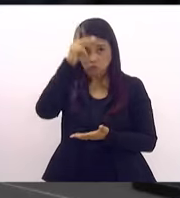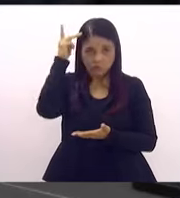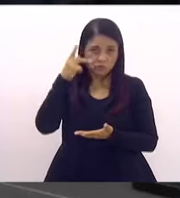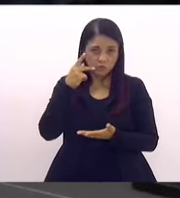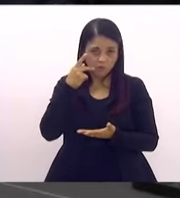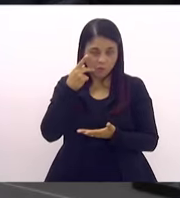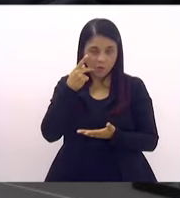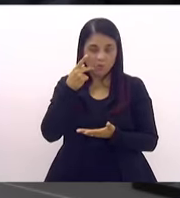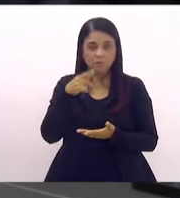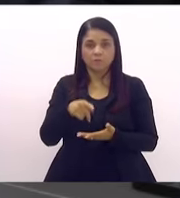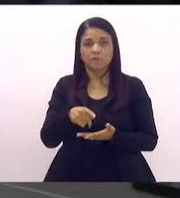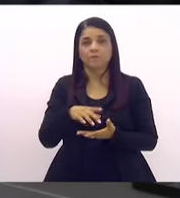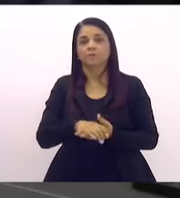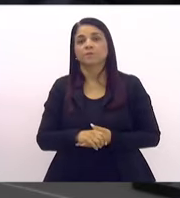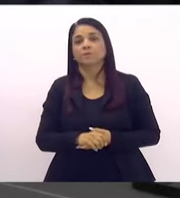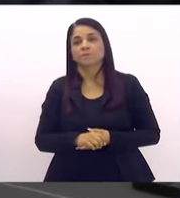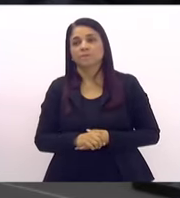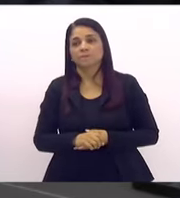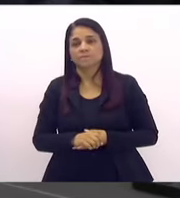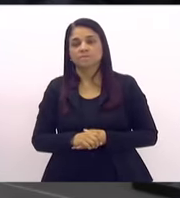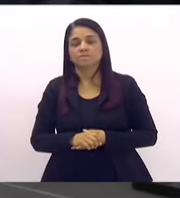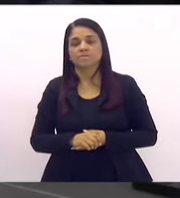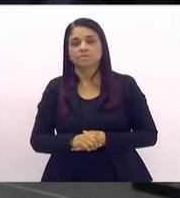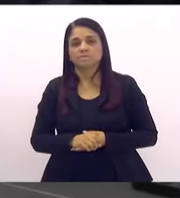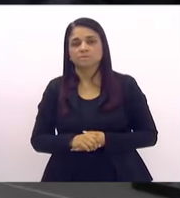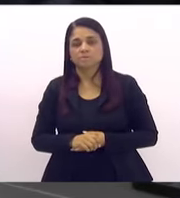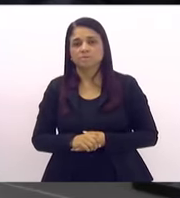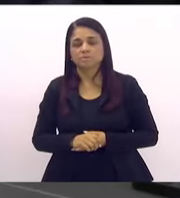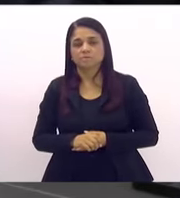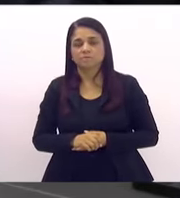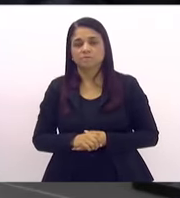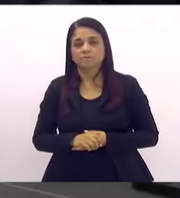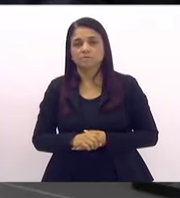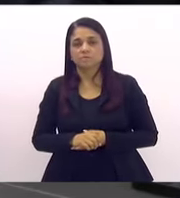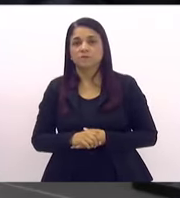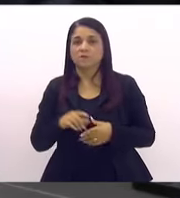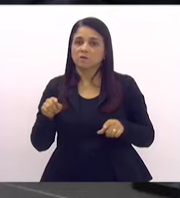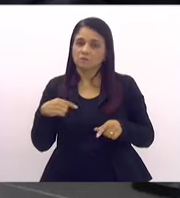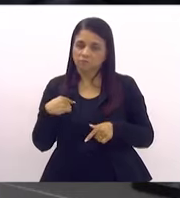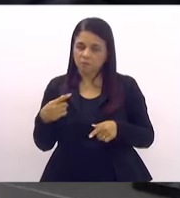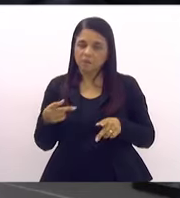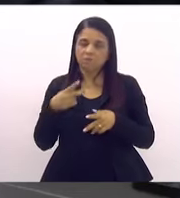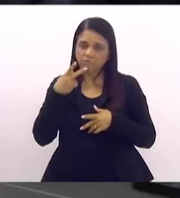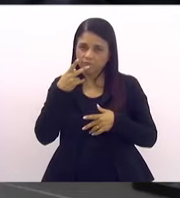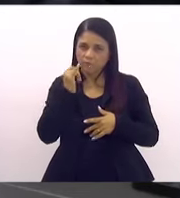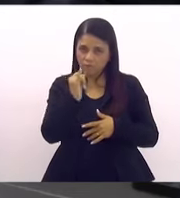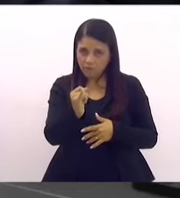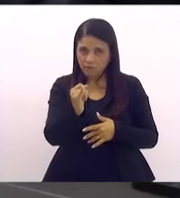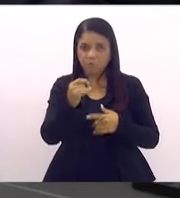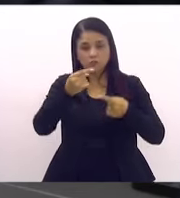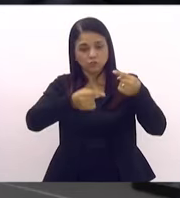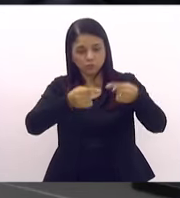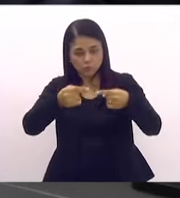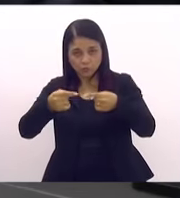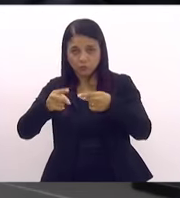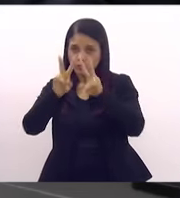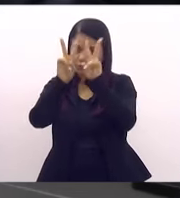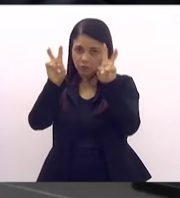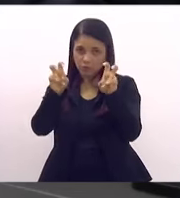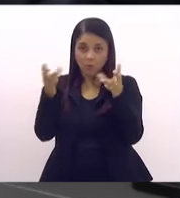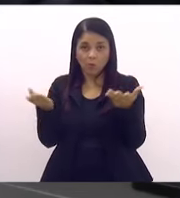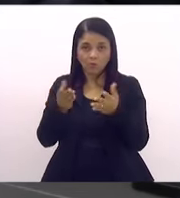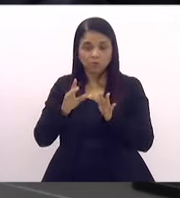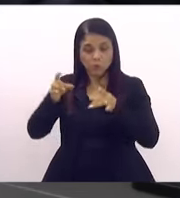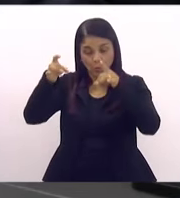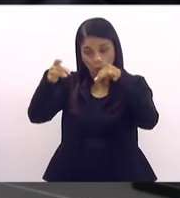baixa diligência, mas faço coro aqui que nós possamos rediscutir a matéria. Hoje é a última sessão da